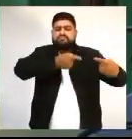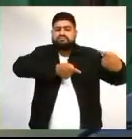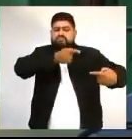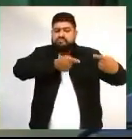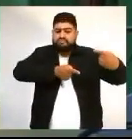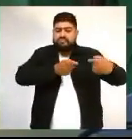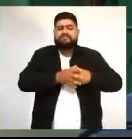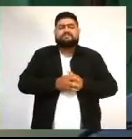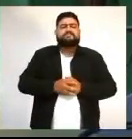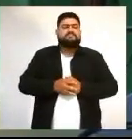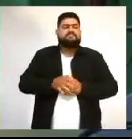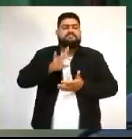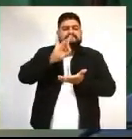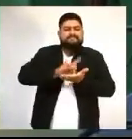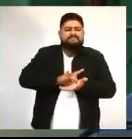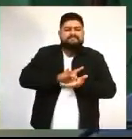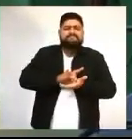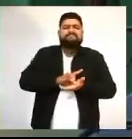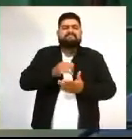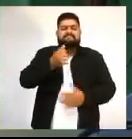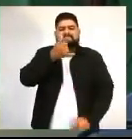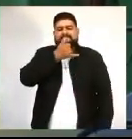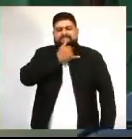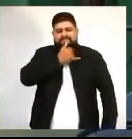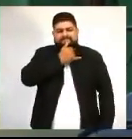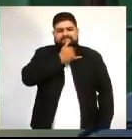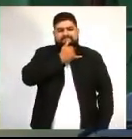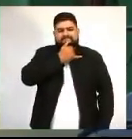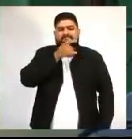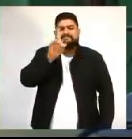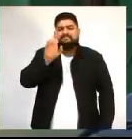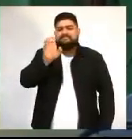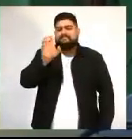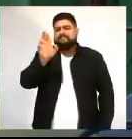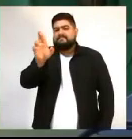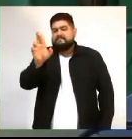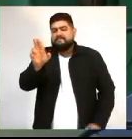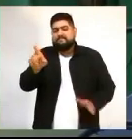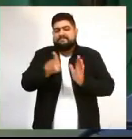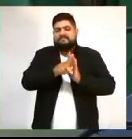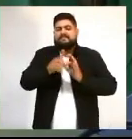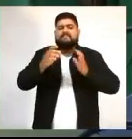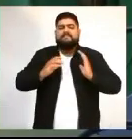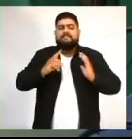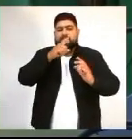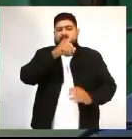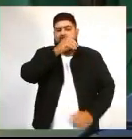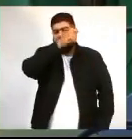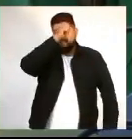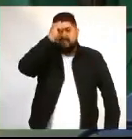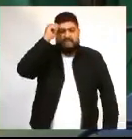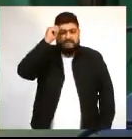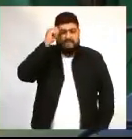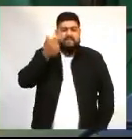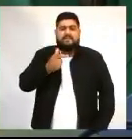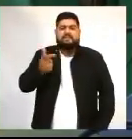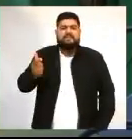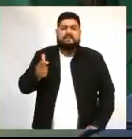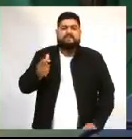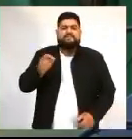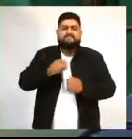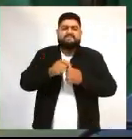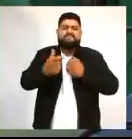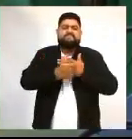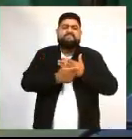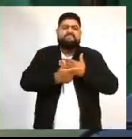e realmente, infelizmente, o DR de Alvorada, ele não tem cumprido com o seu papel. E